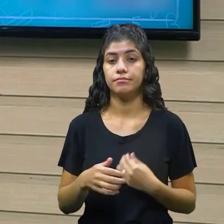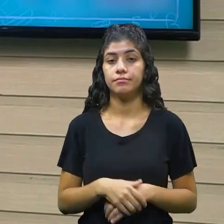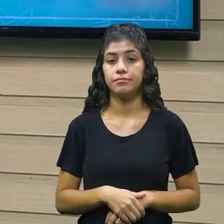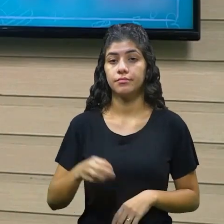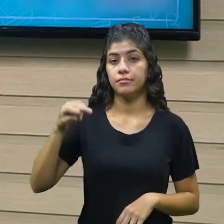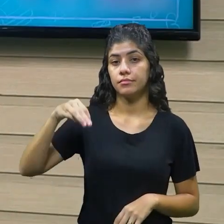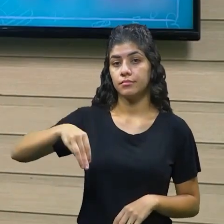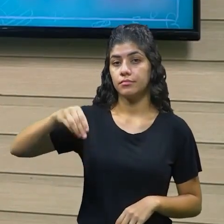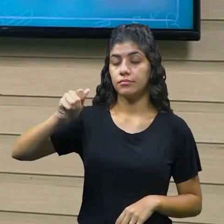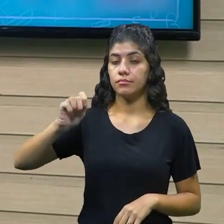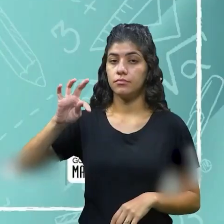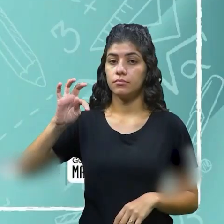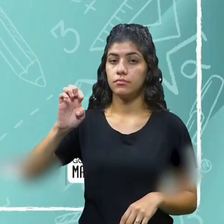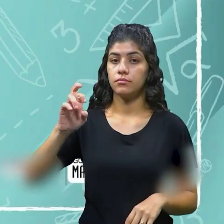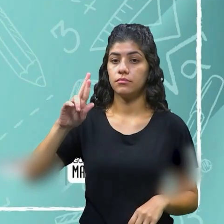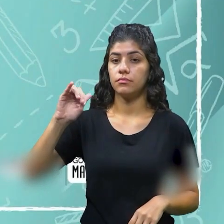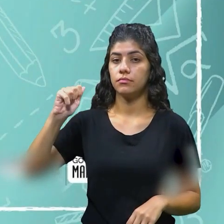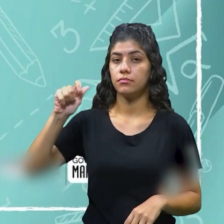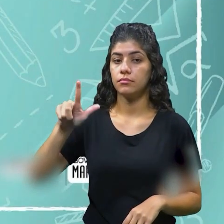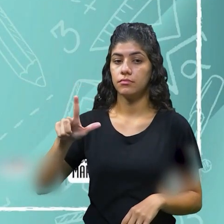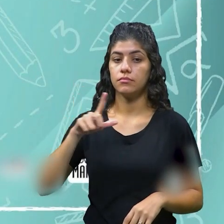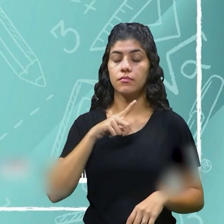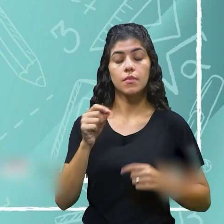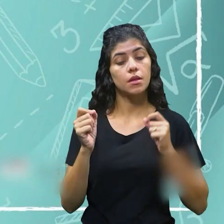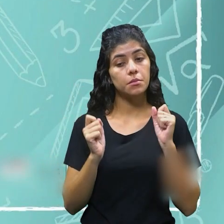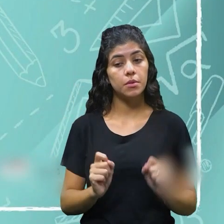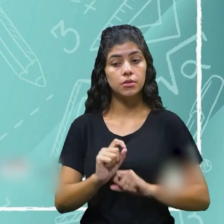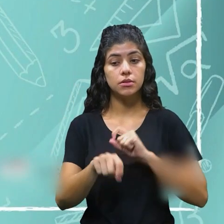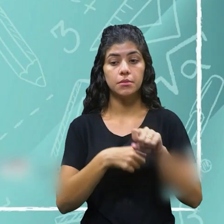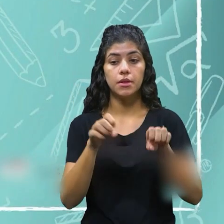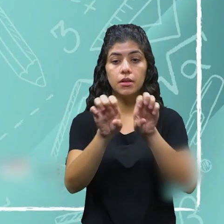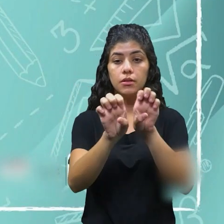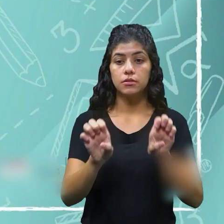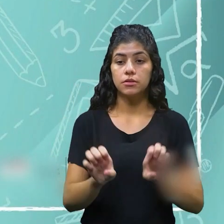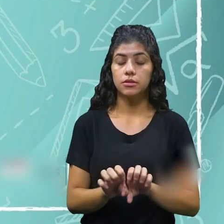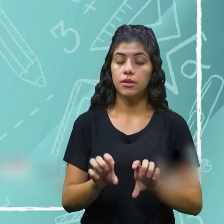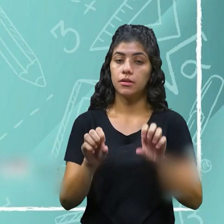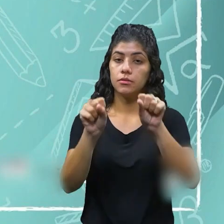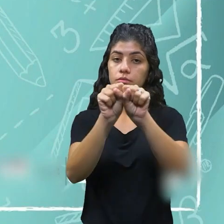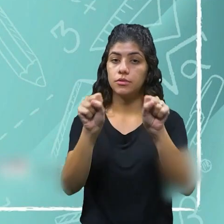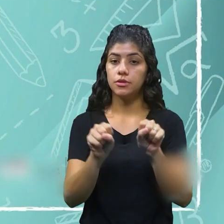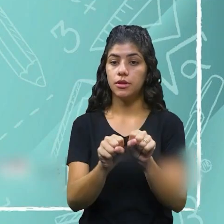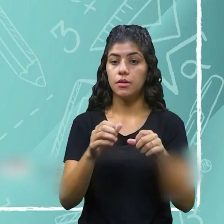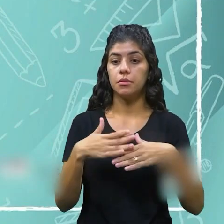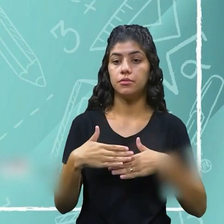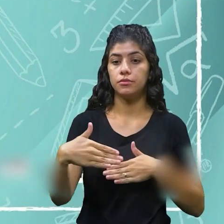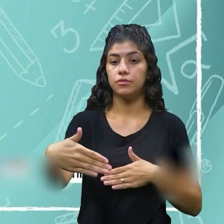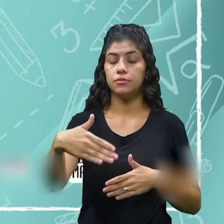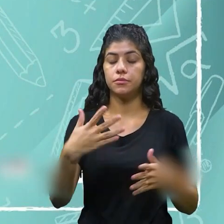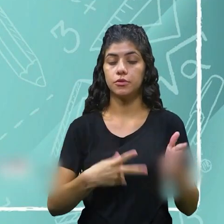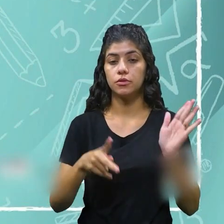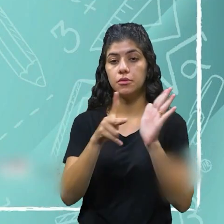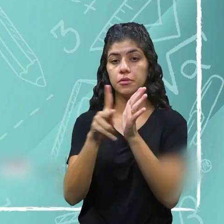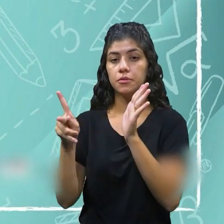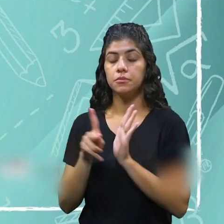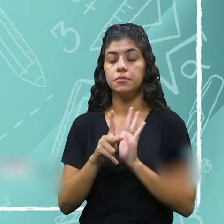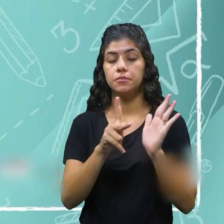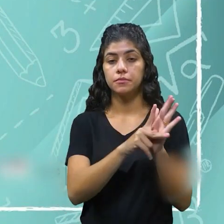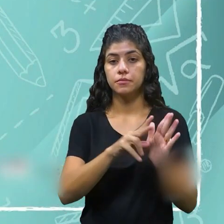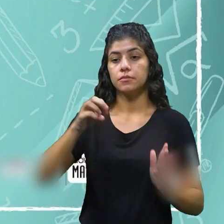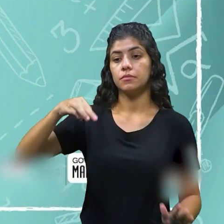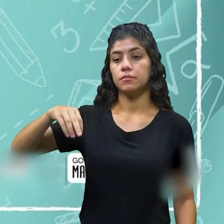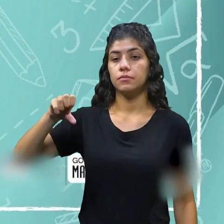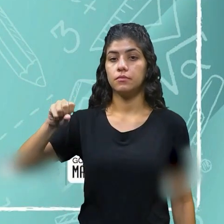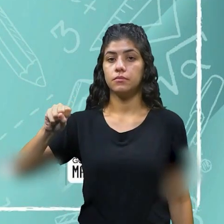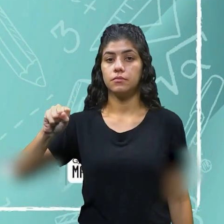um ponto material, né? Esse corpo pode ser considerado como um sistema de partículas, cada um com sua massa, sendo que a